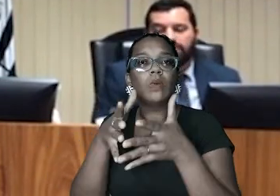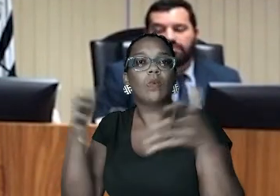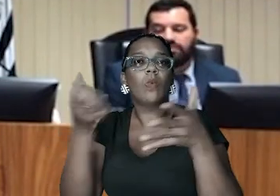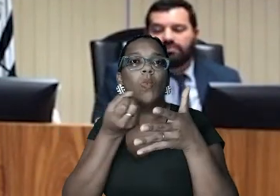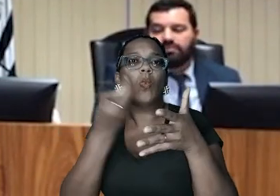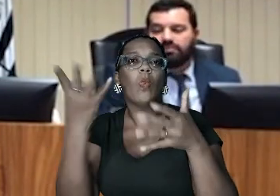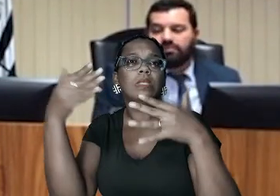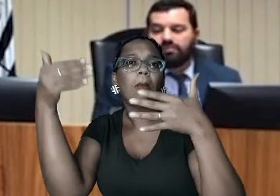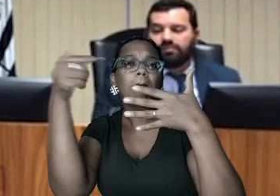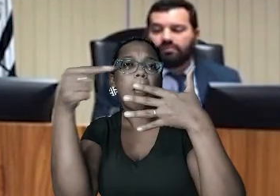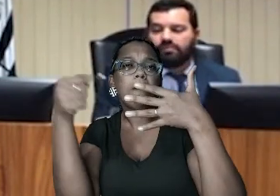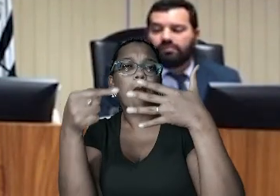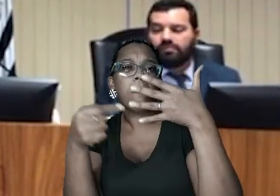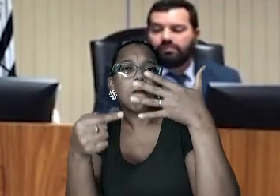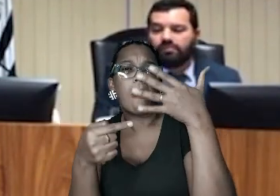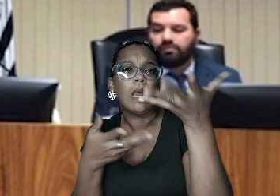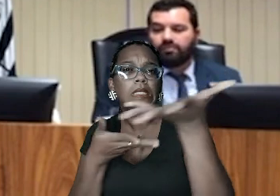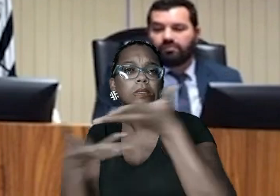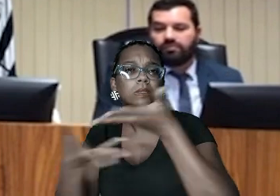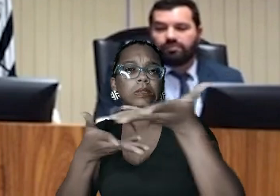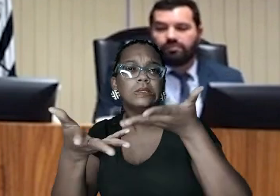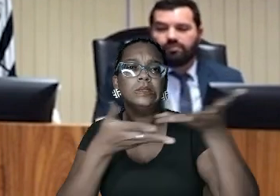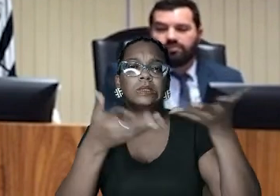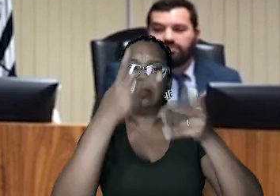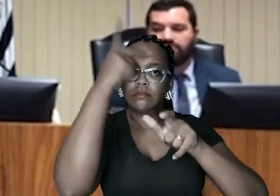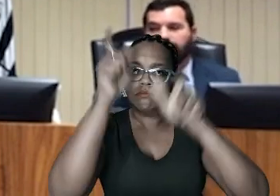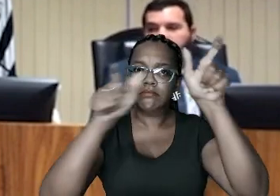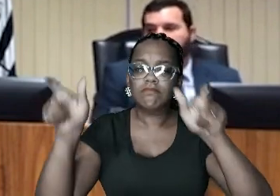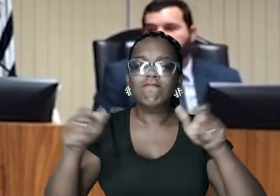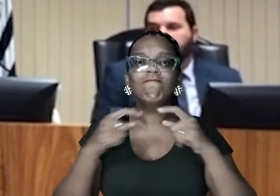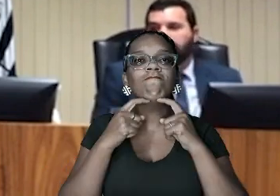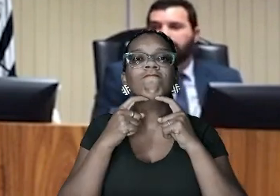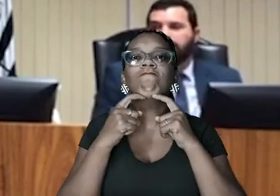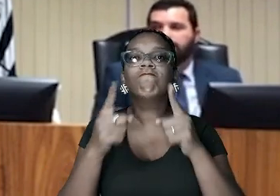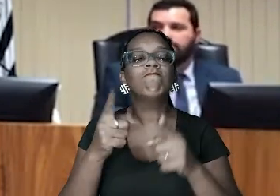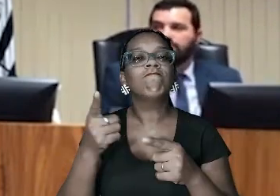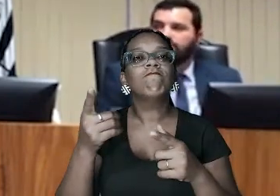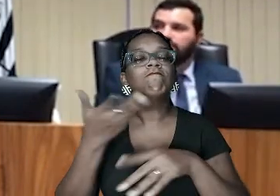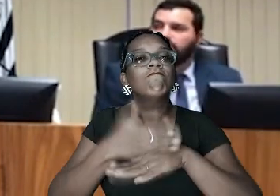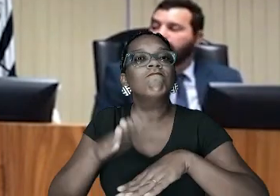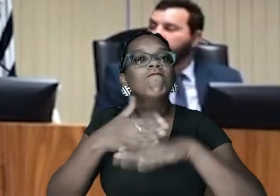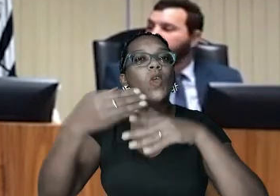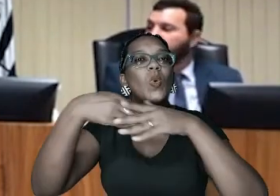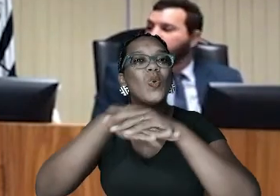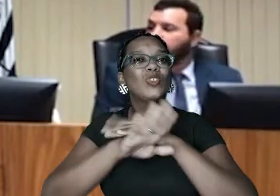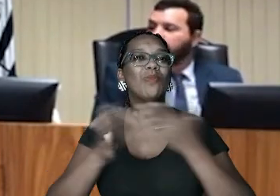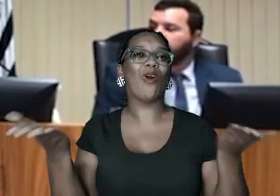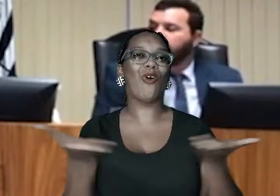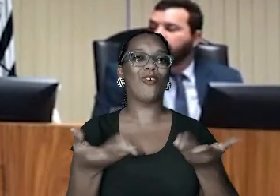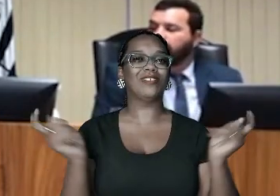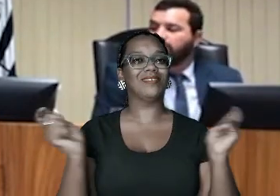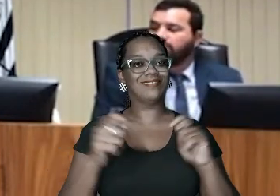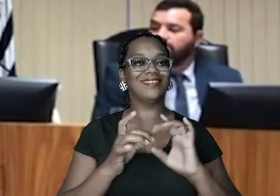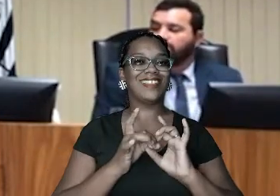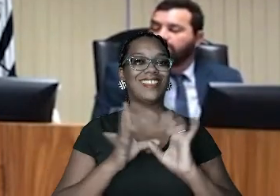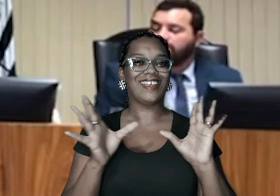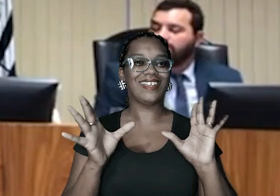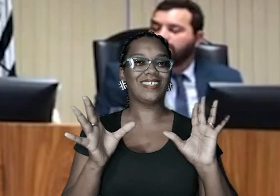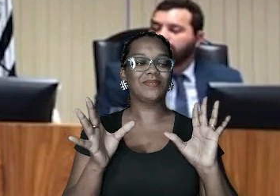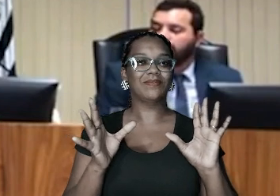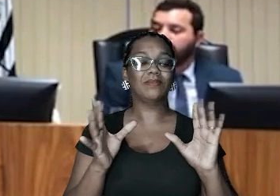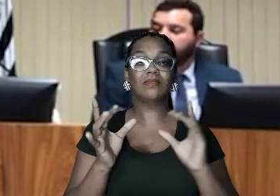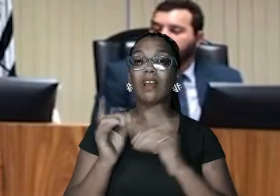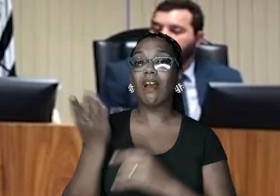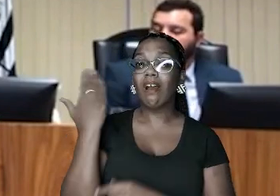que em razão das próprias ineficiências do grande número de camadas de interações humanas não permitiam algumas